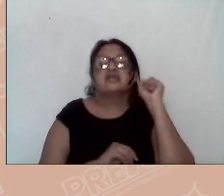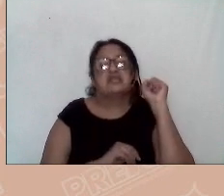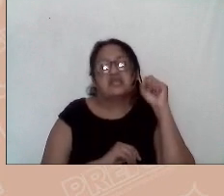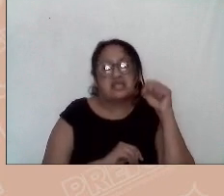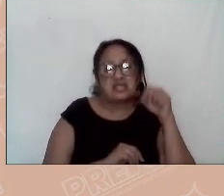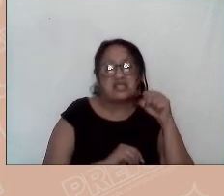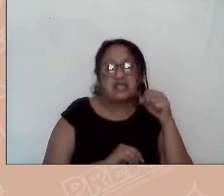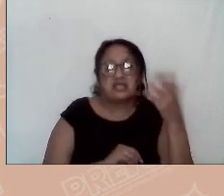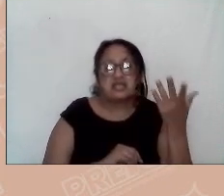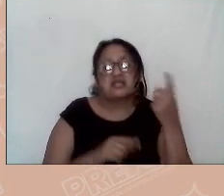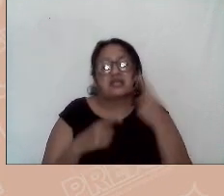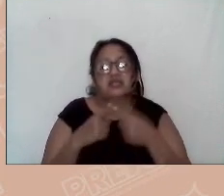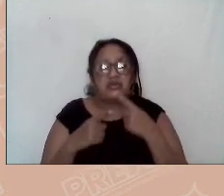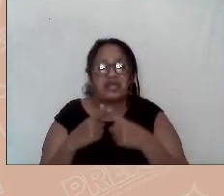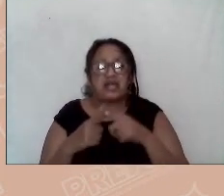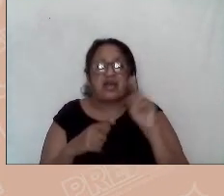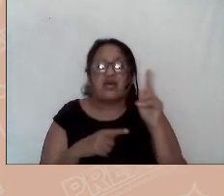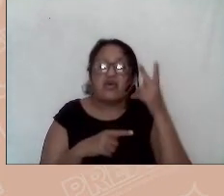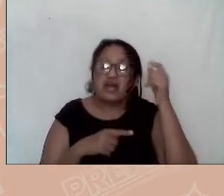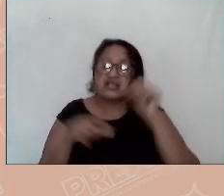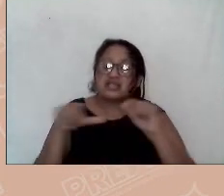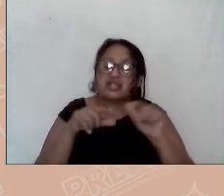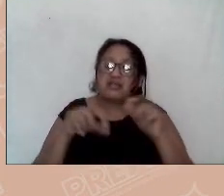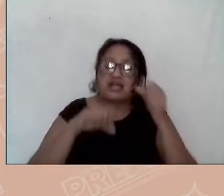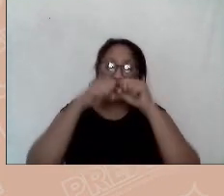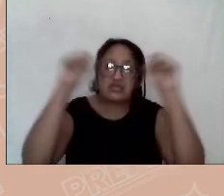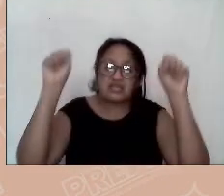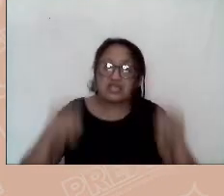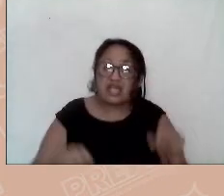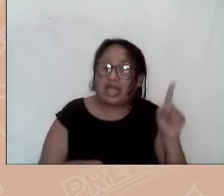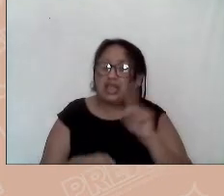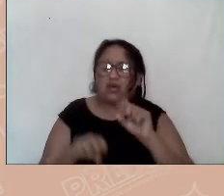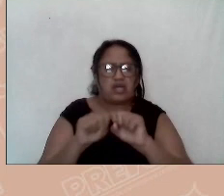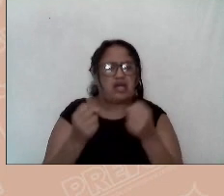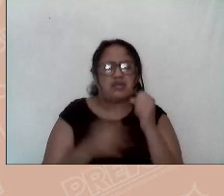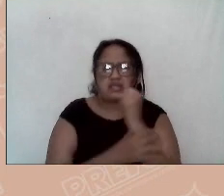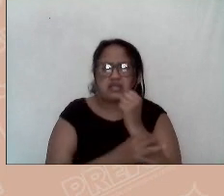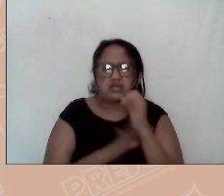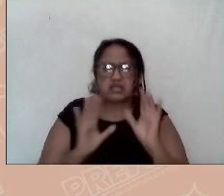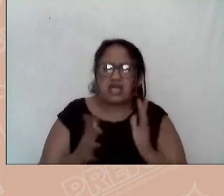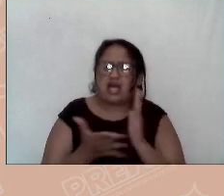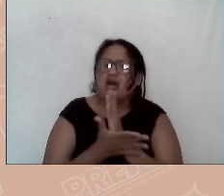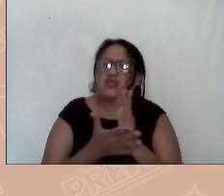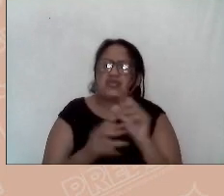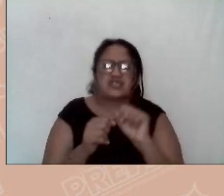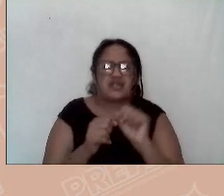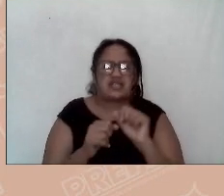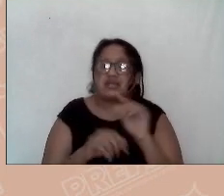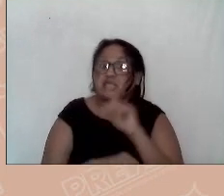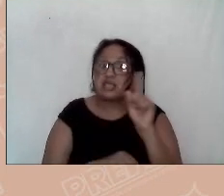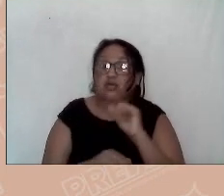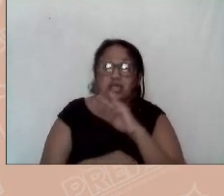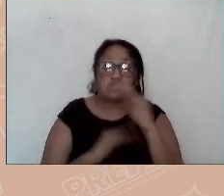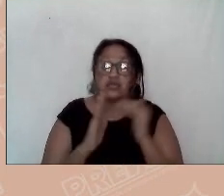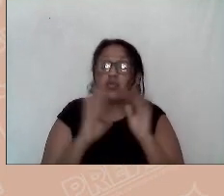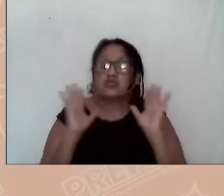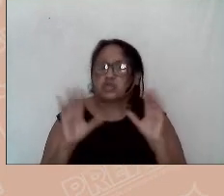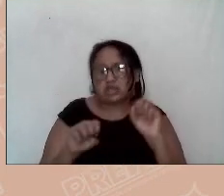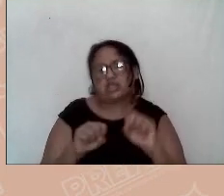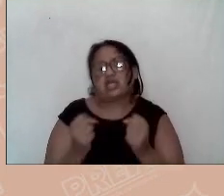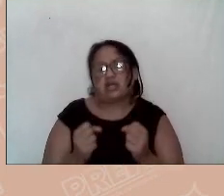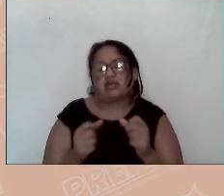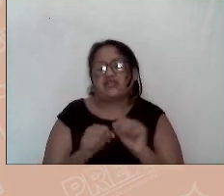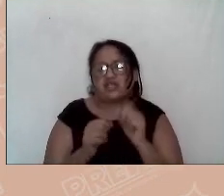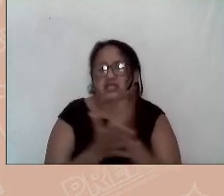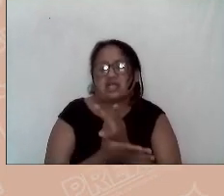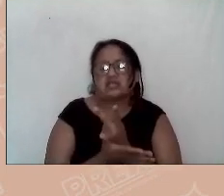hacker é alguém que trabalha com o sistema e não necessariamente quebra a segurança alguns fazem isso mas não são todos não é então a letra